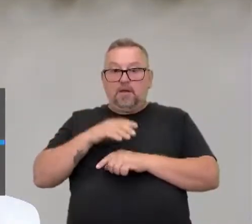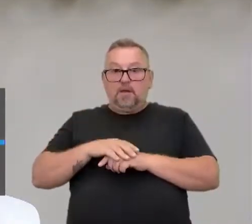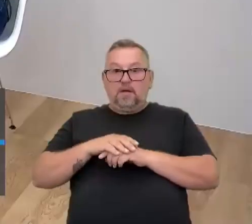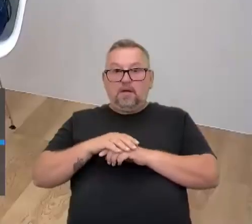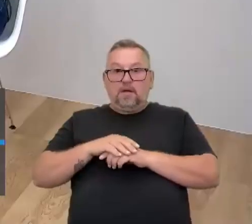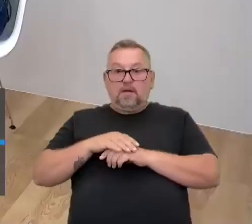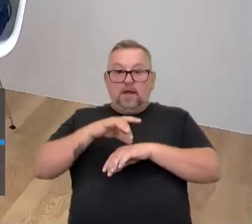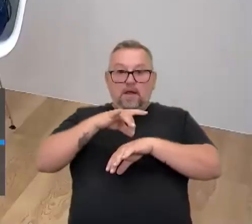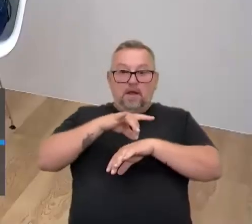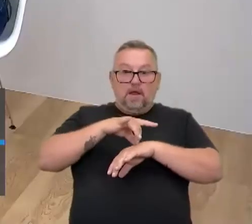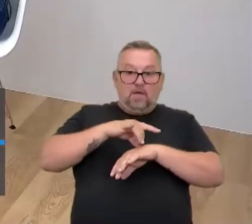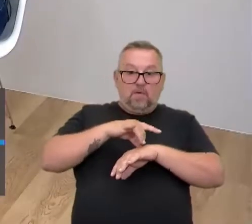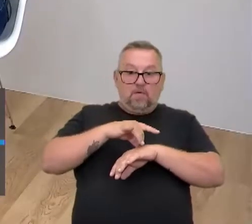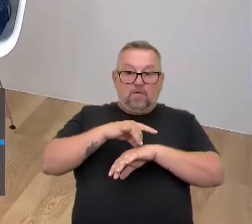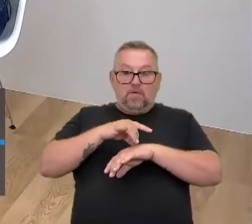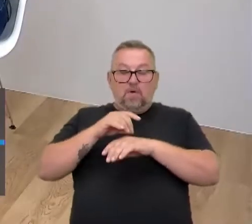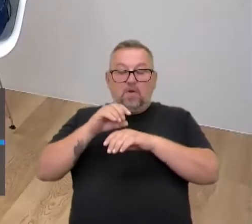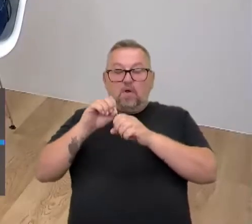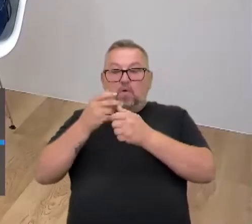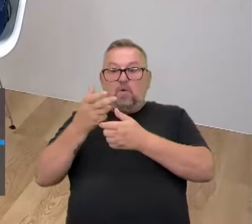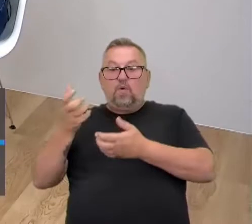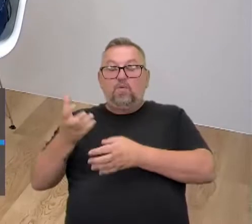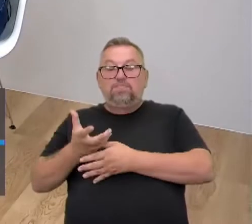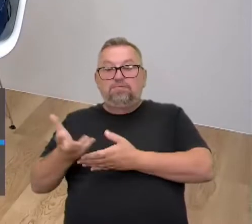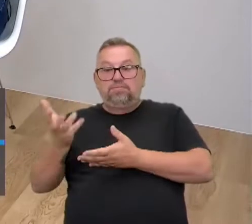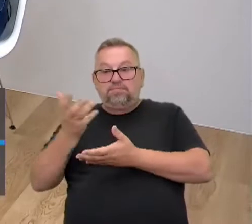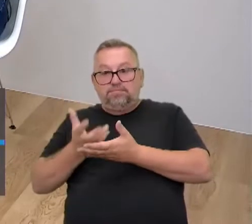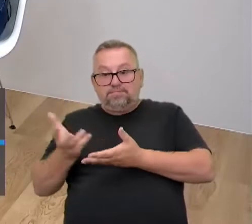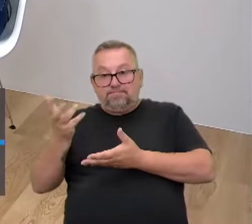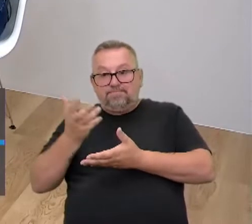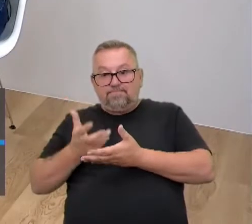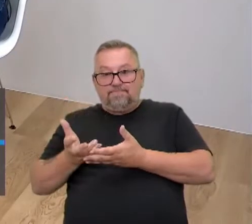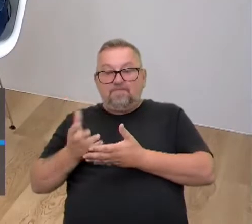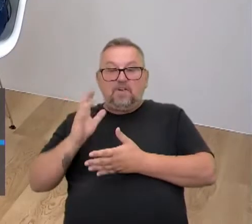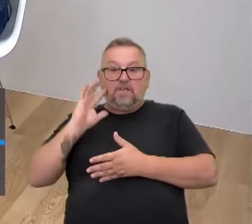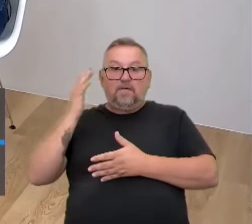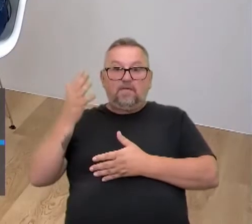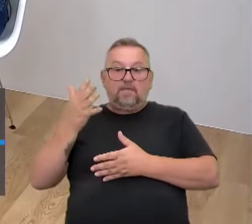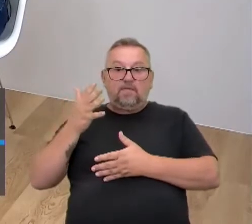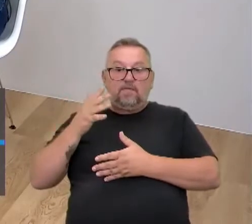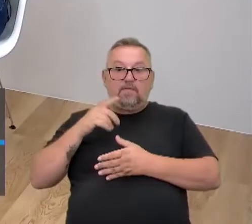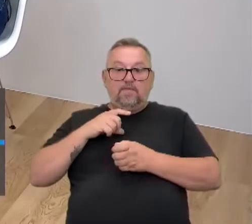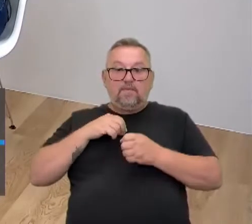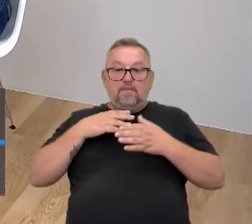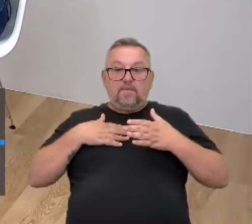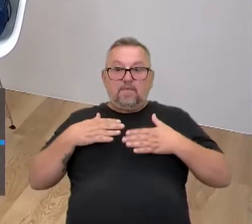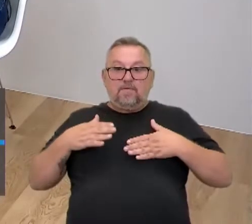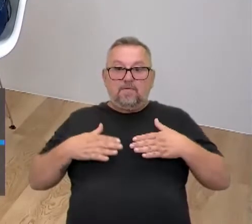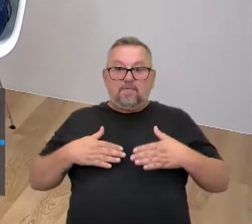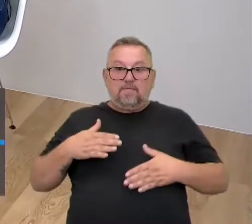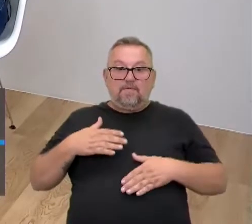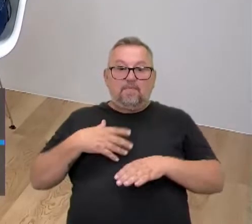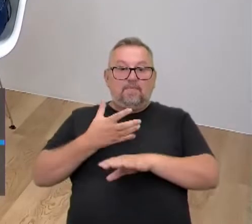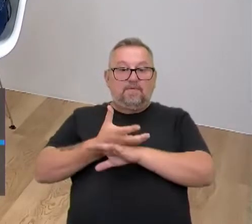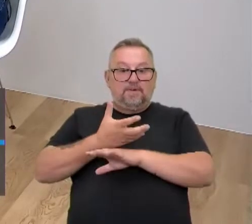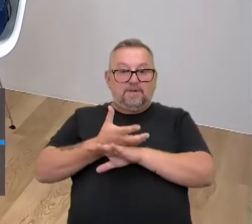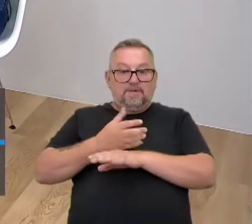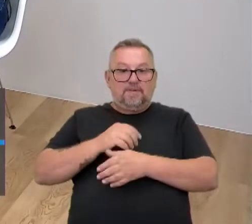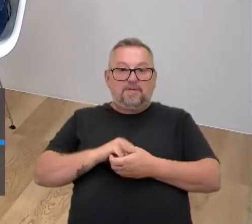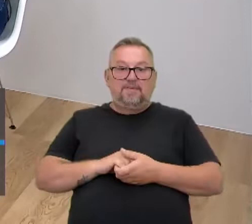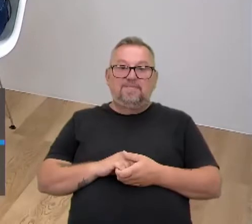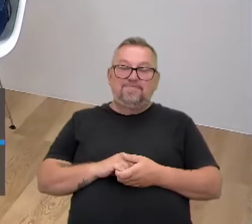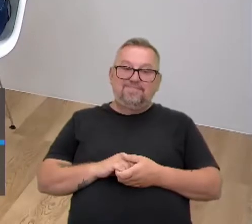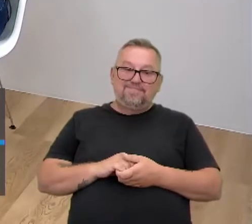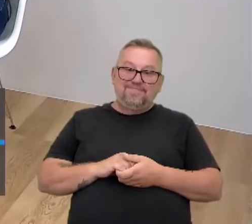ele mistura carne com esses vegetais. E isso vai diminuindo a robustez do esqueleto. E olha que